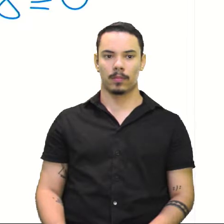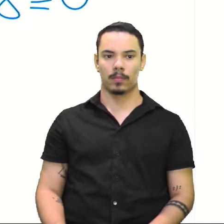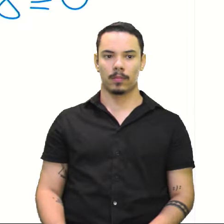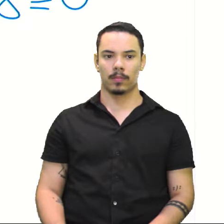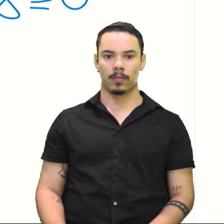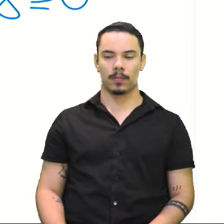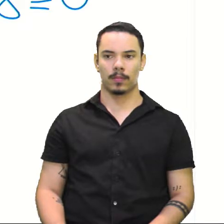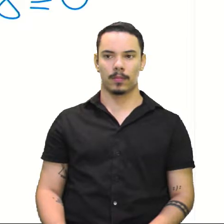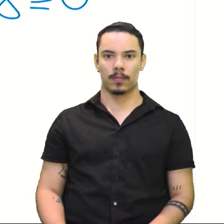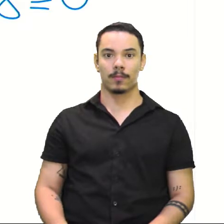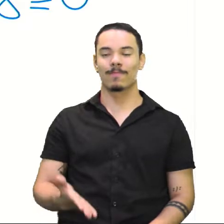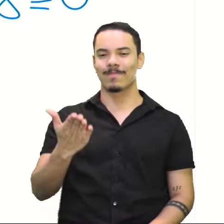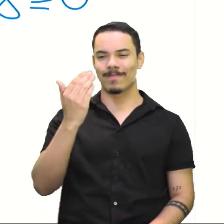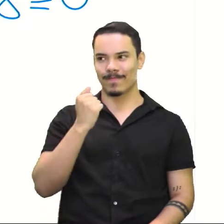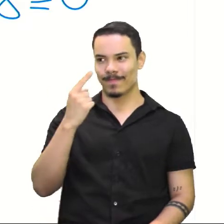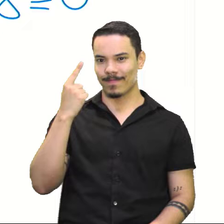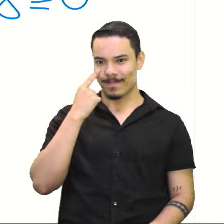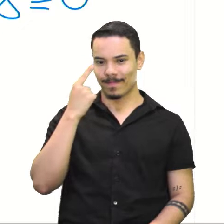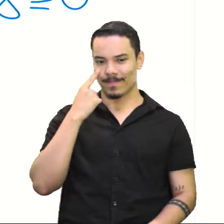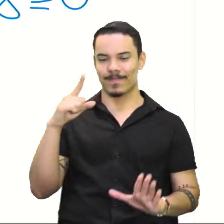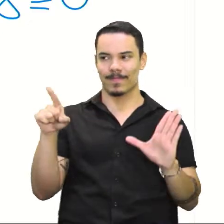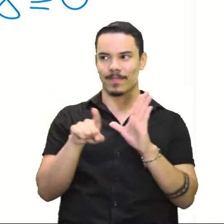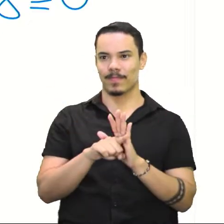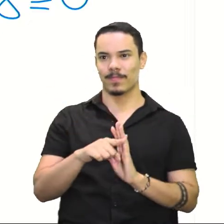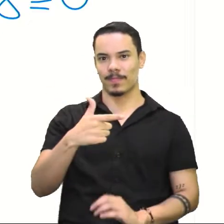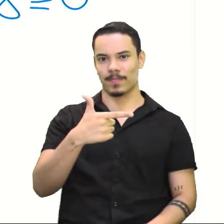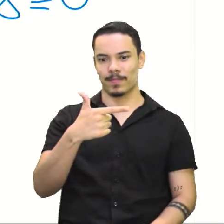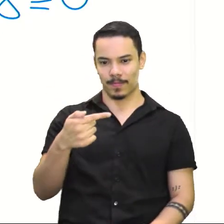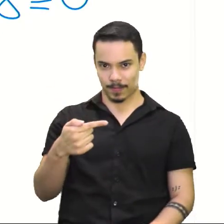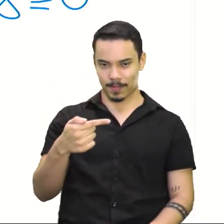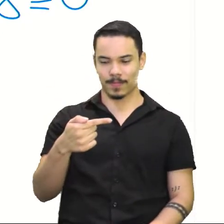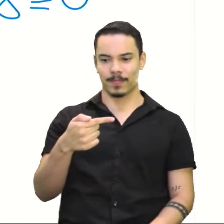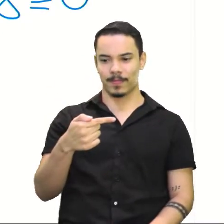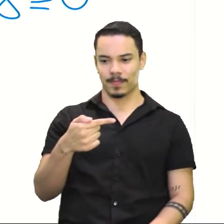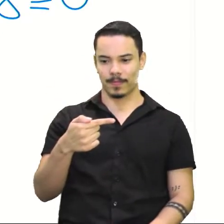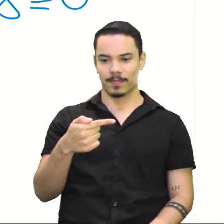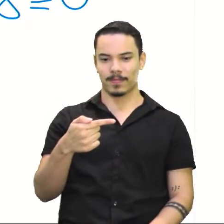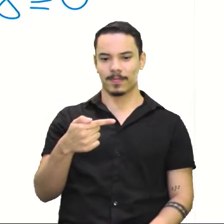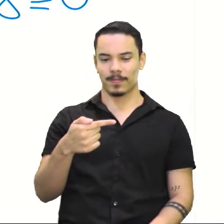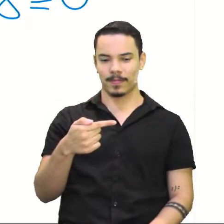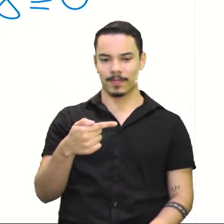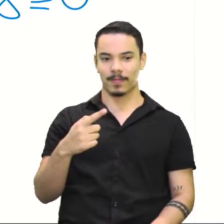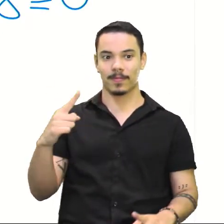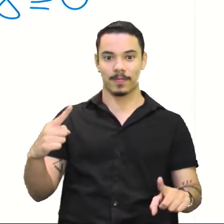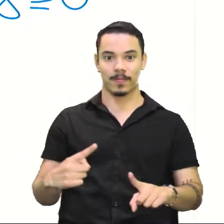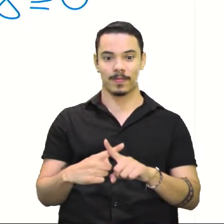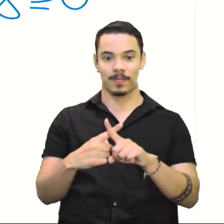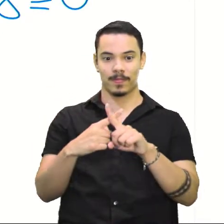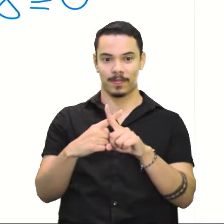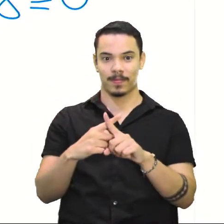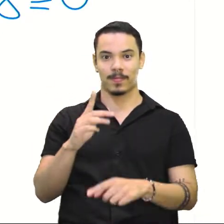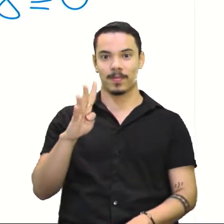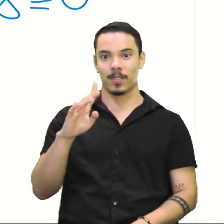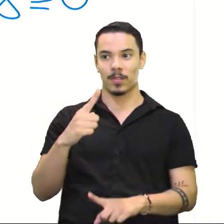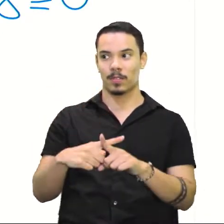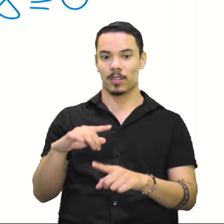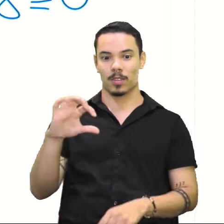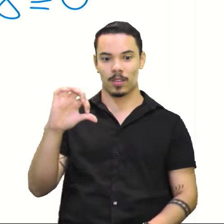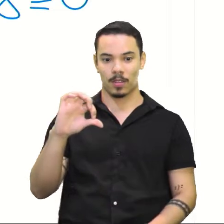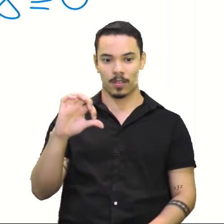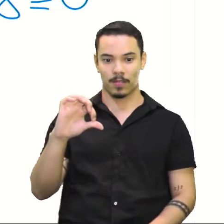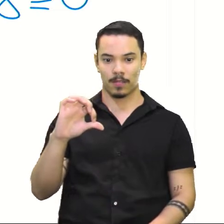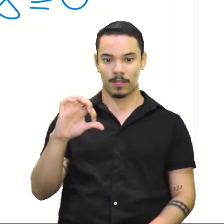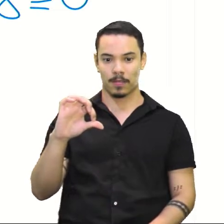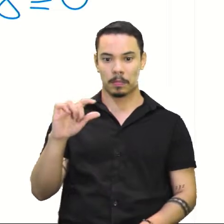Vamos lá, menos 27. Vamos lá agora. Agora é uma multiplicação, né? 4 vezes 9? 36. Menos